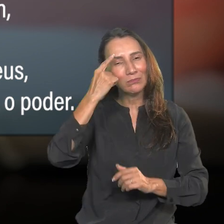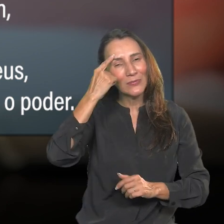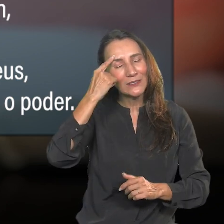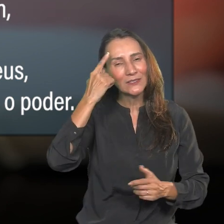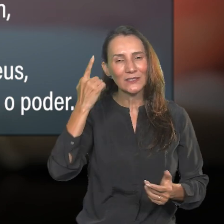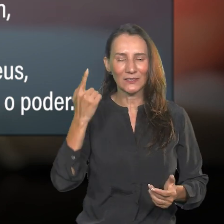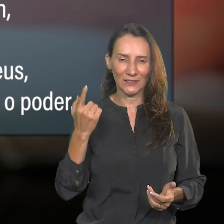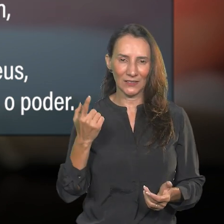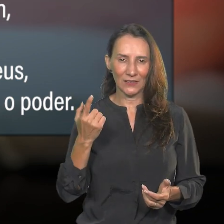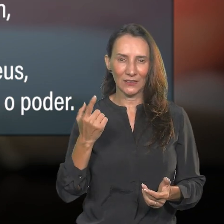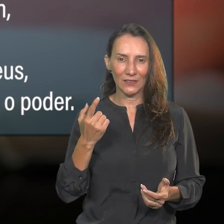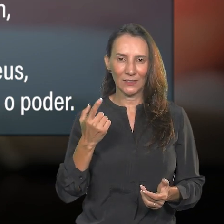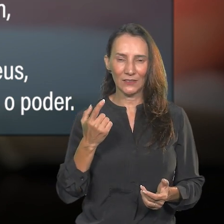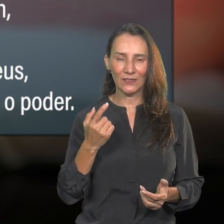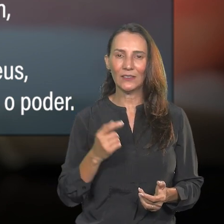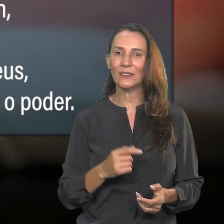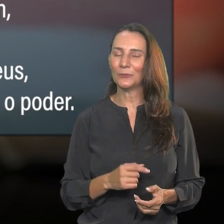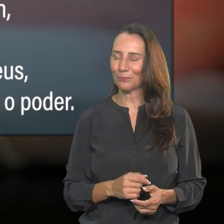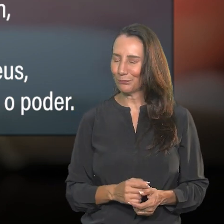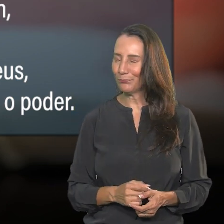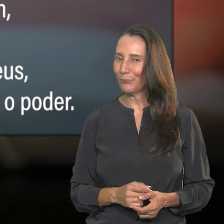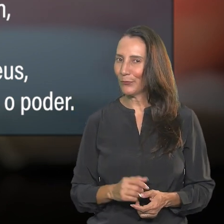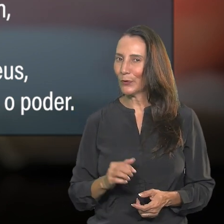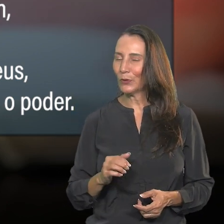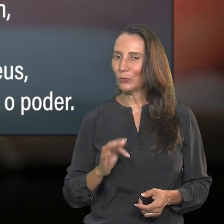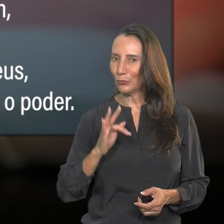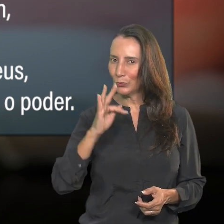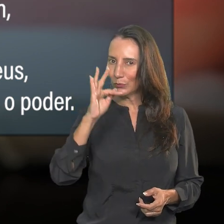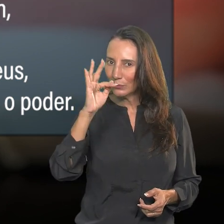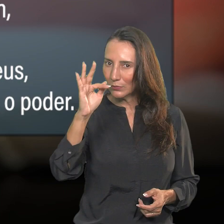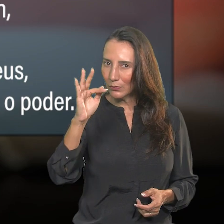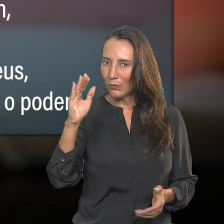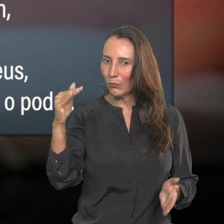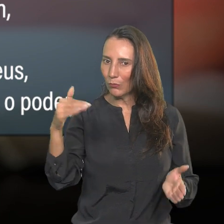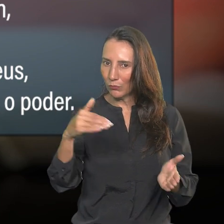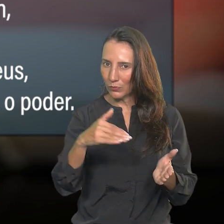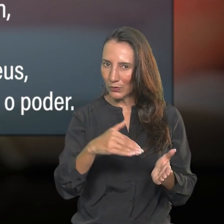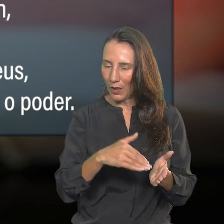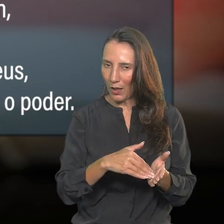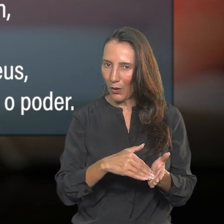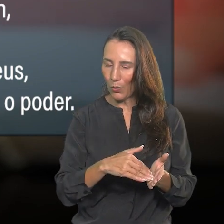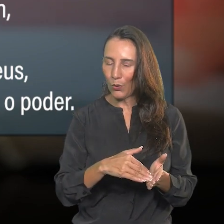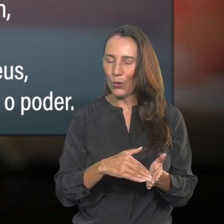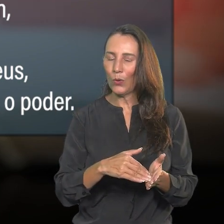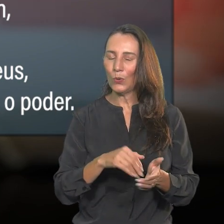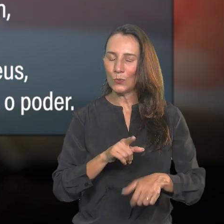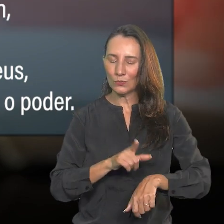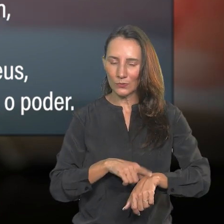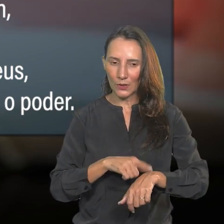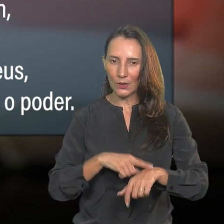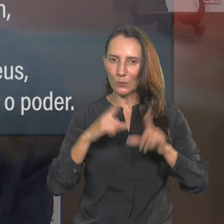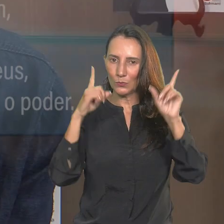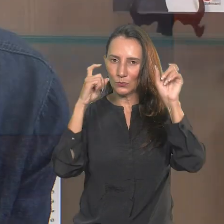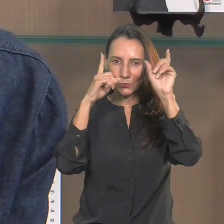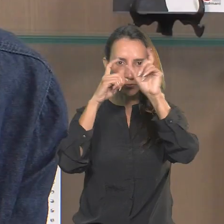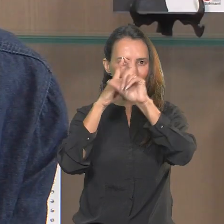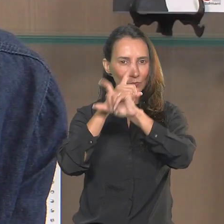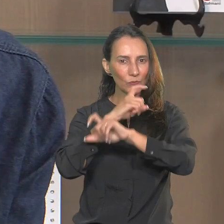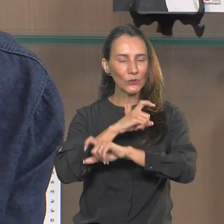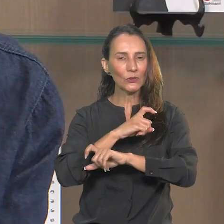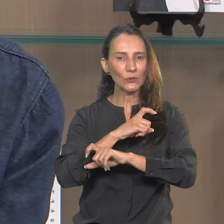raciocine, que nos últimos tempos sobrevirão tempos difíceis.